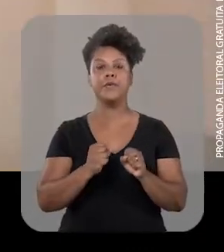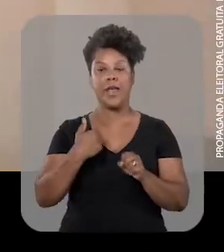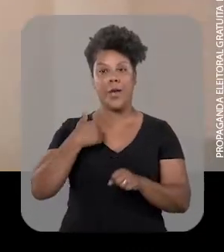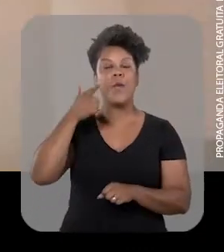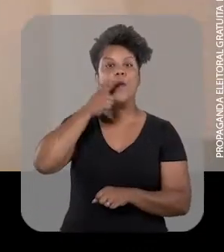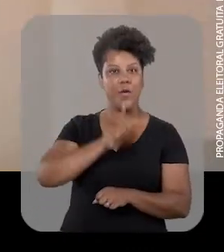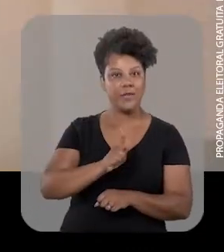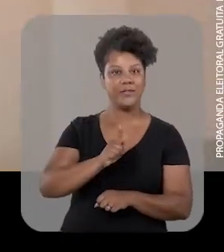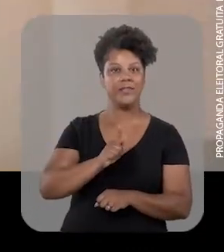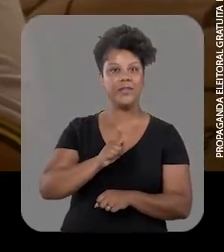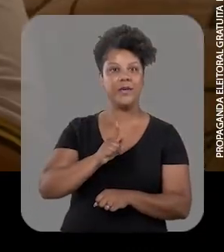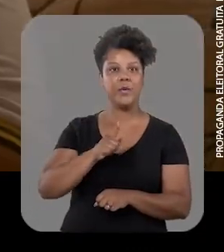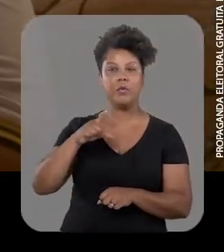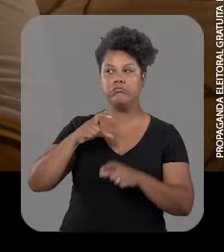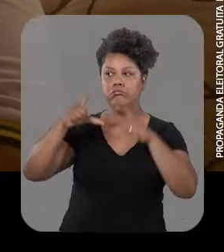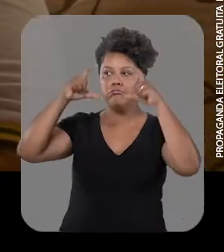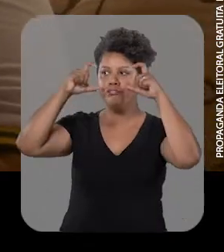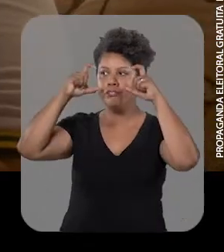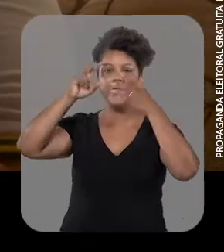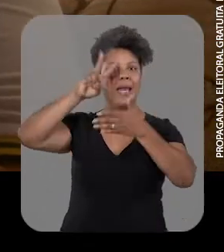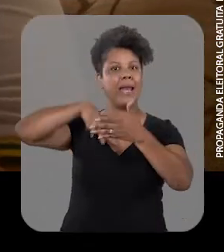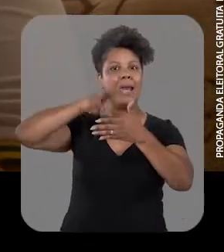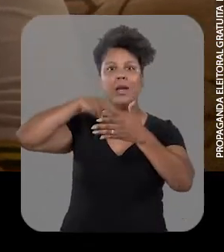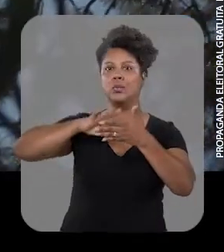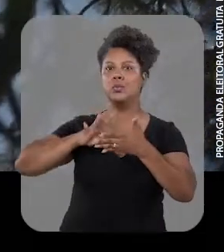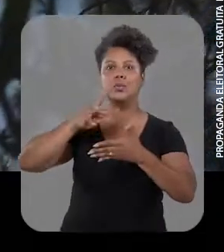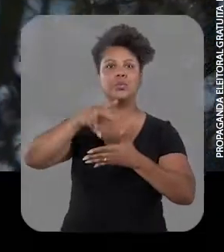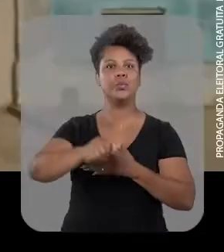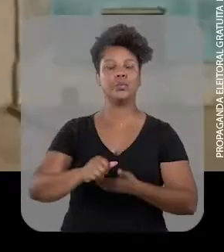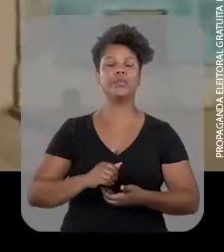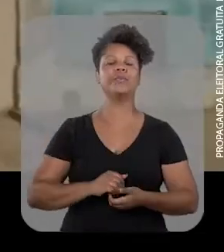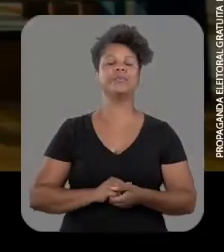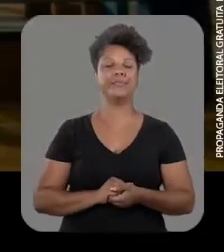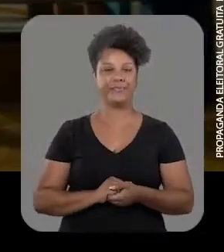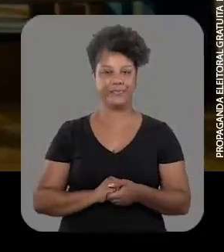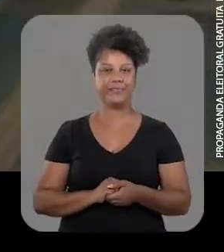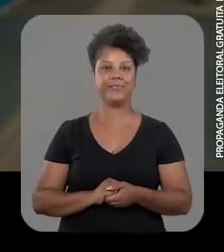assim, eu consigo, hoje eu tenho uma ferramenta que lê tudo pra mim.